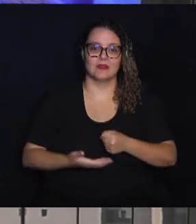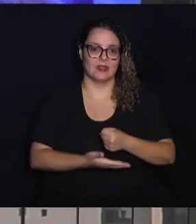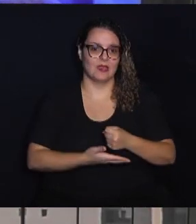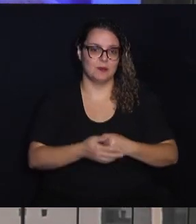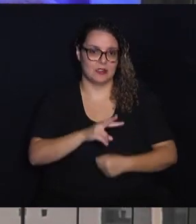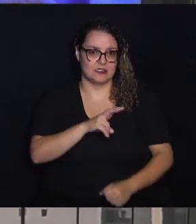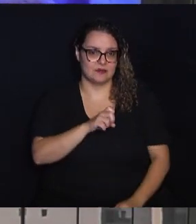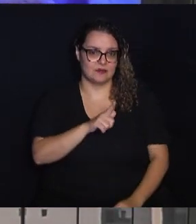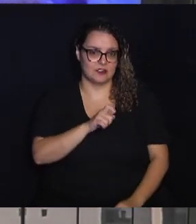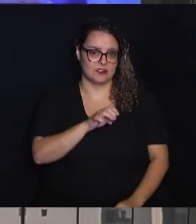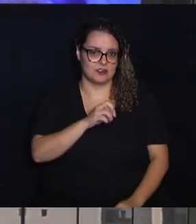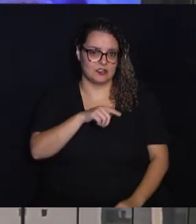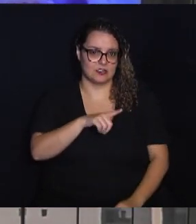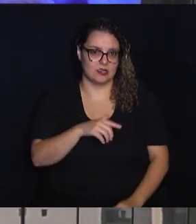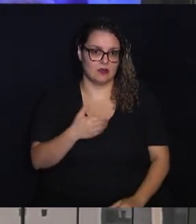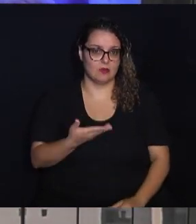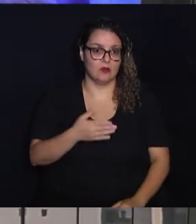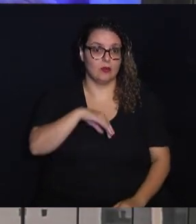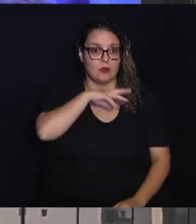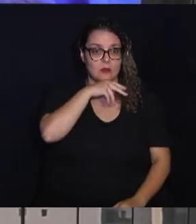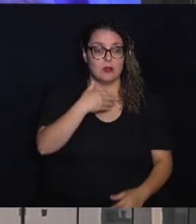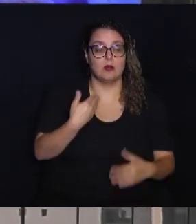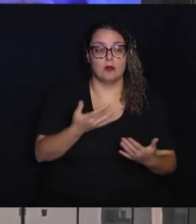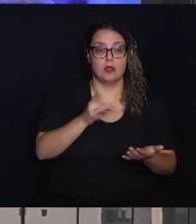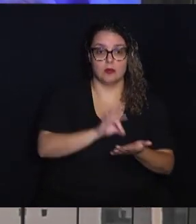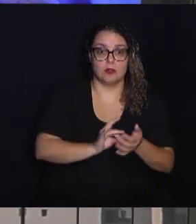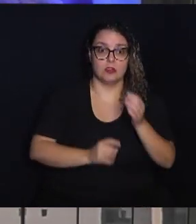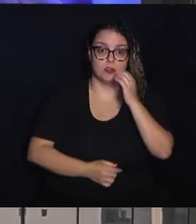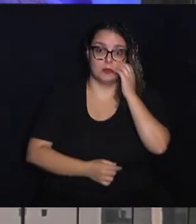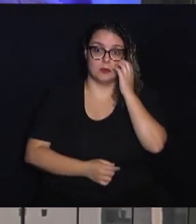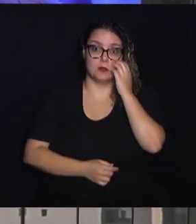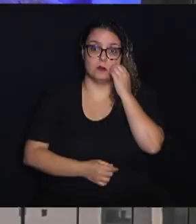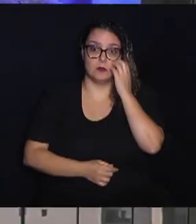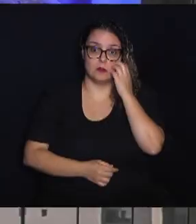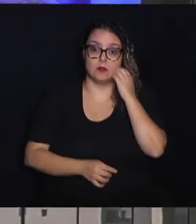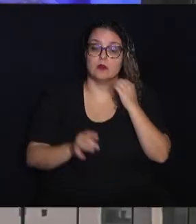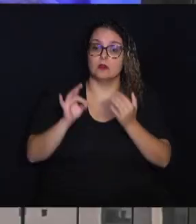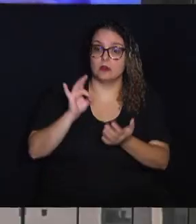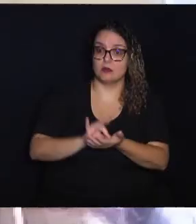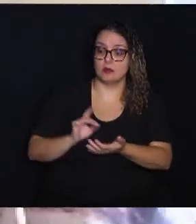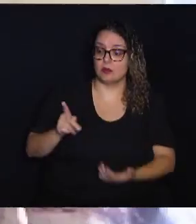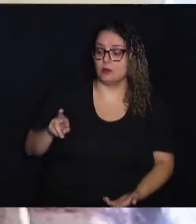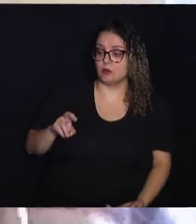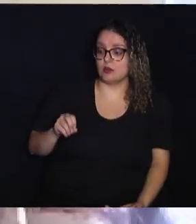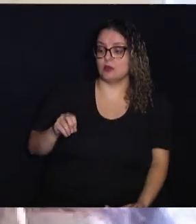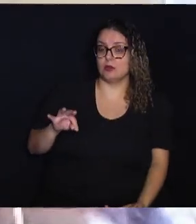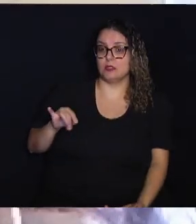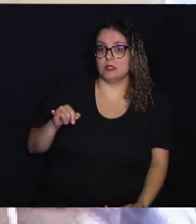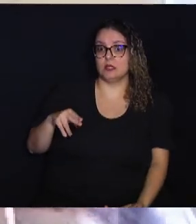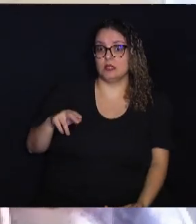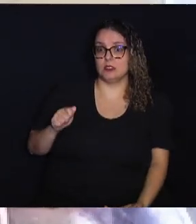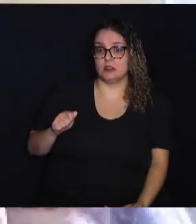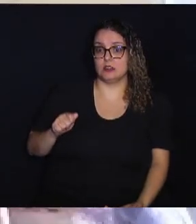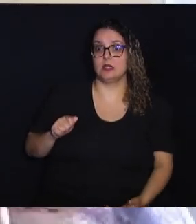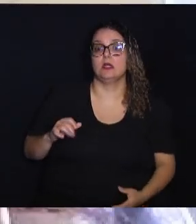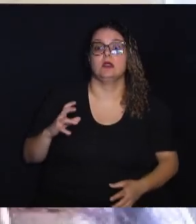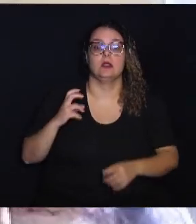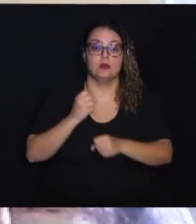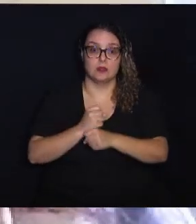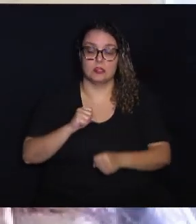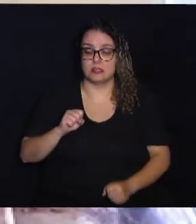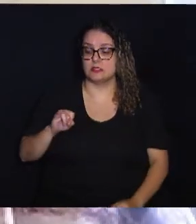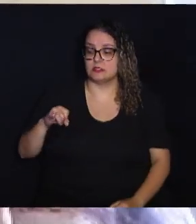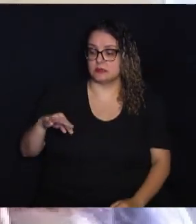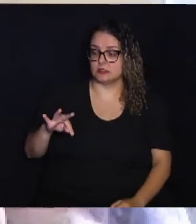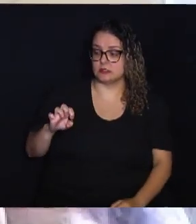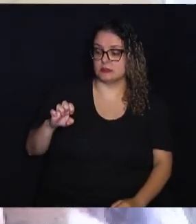Uhum. base vegetal ou animal? Qual é a origem dela? Na verdade, essa proteína é uma proteína totalmente